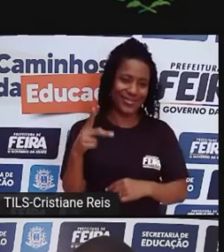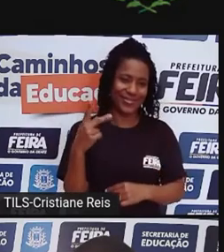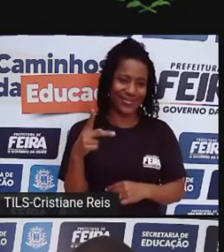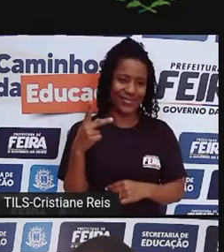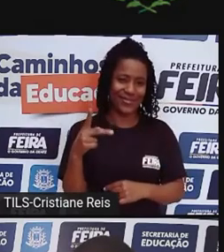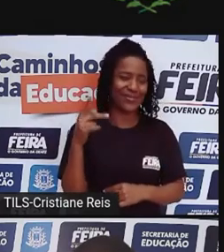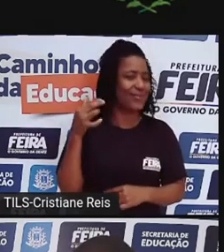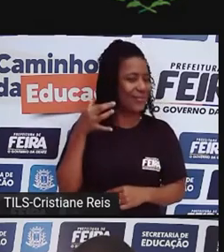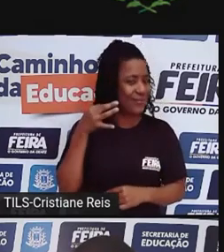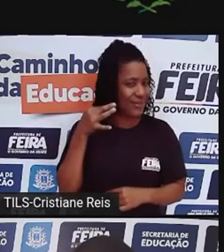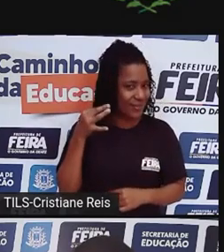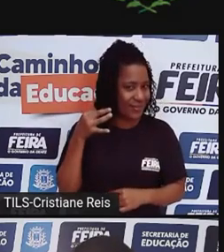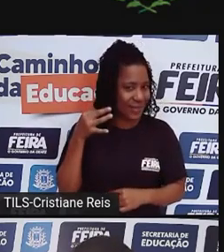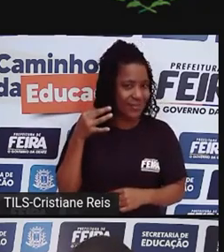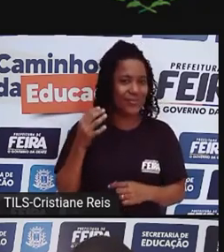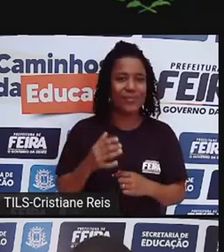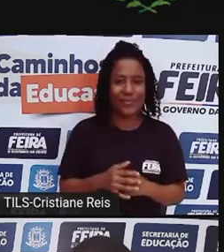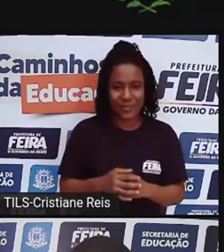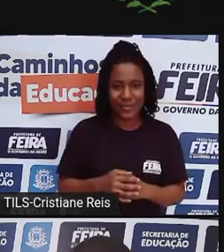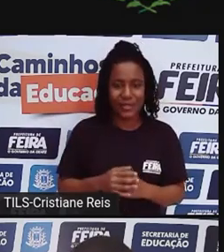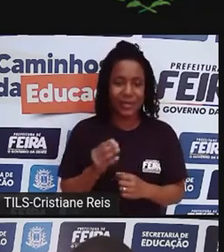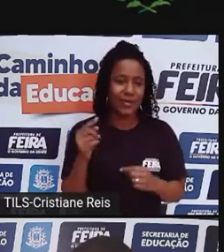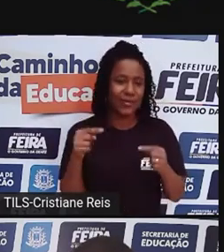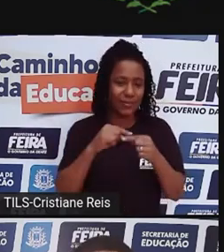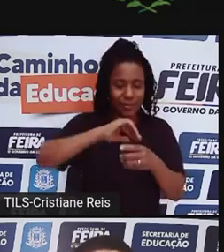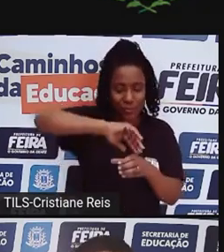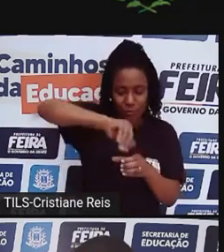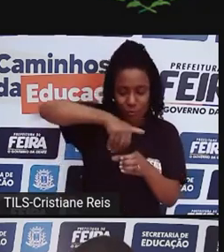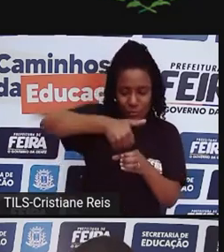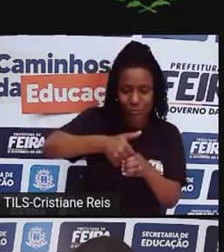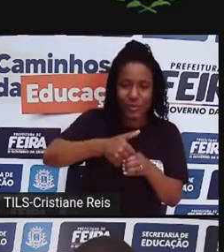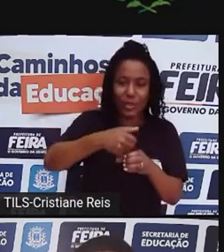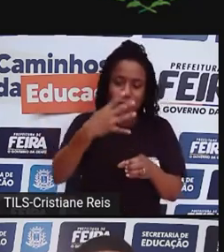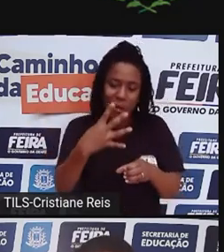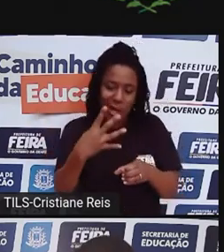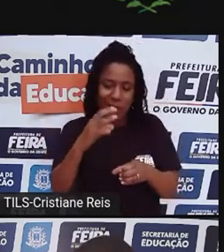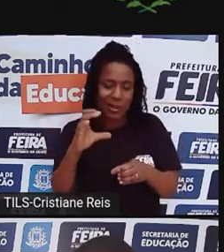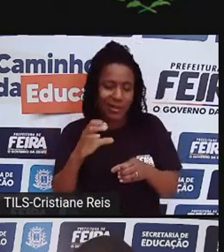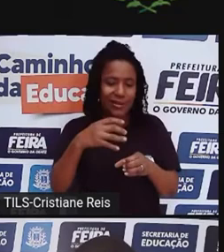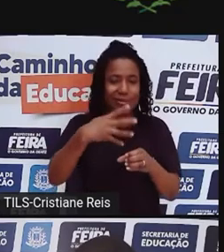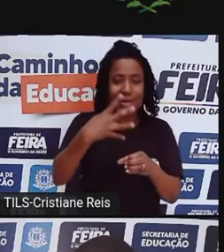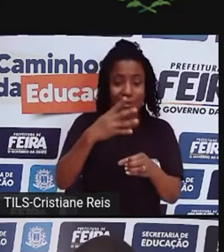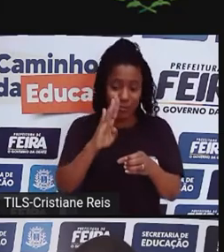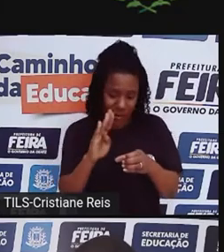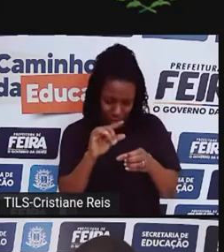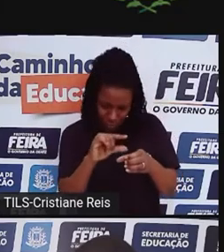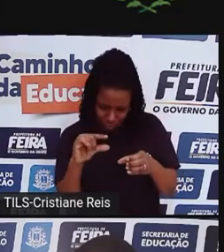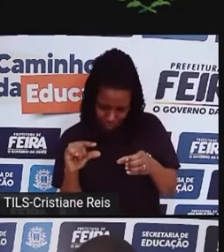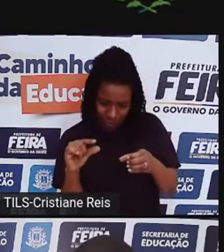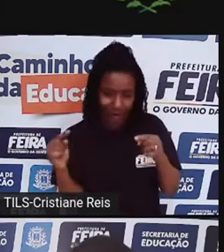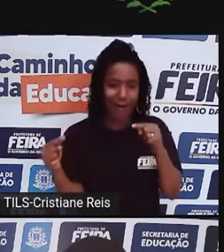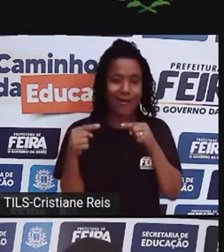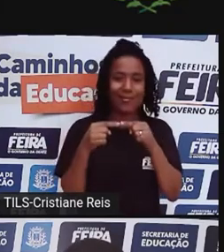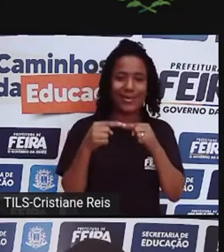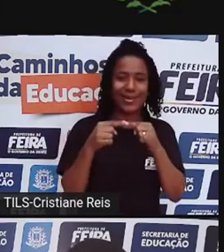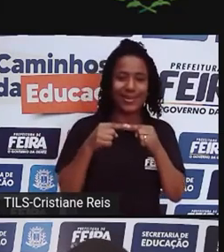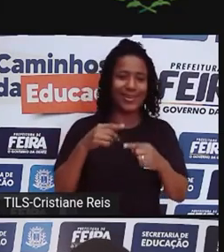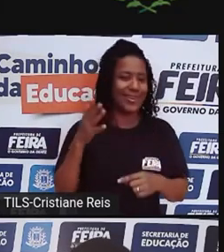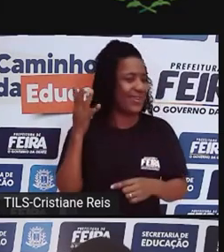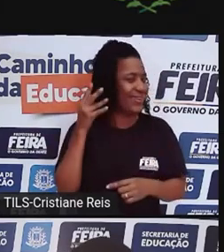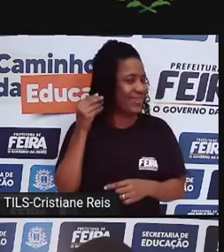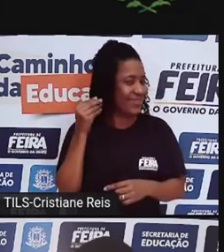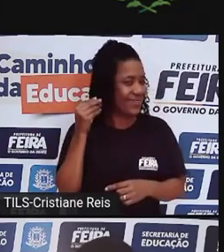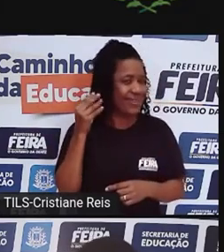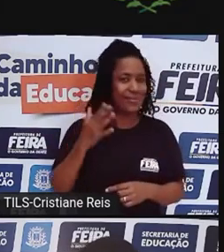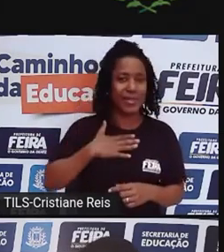estão colocando isso até mesmo nas suas embalagens, para ficar mais fácil de você encontrar um produto que deixe o seu cabelo ainda